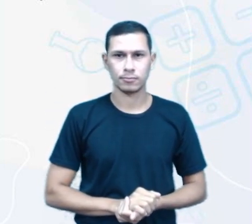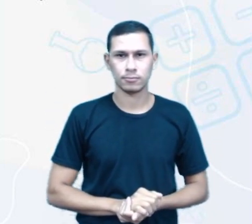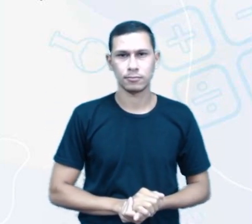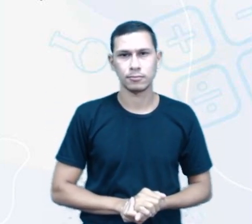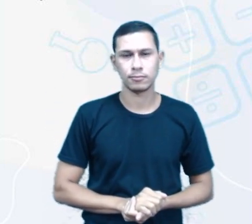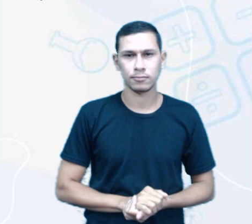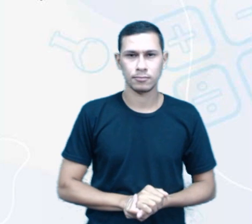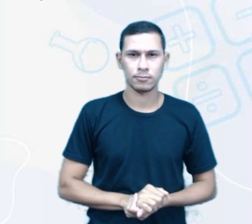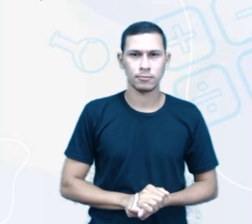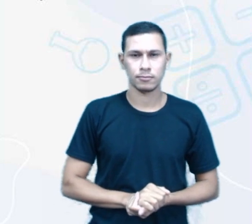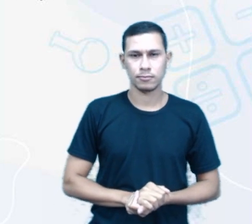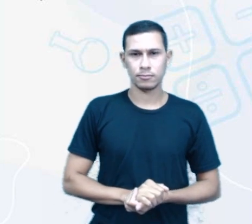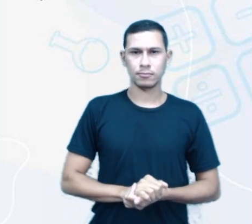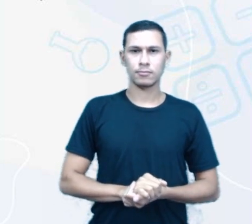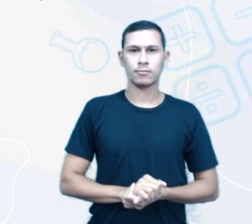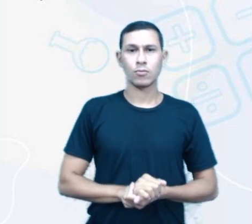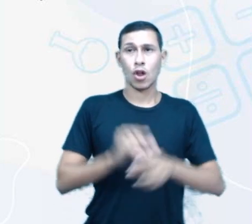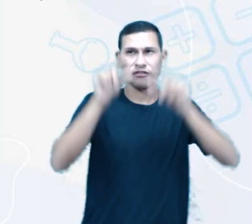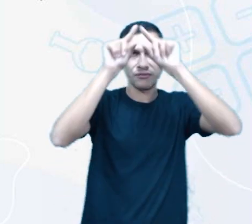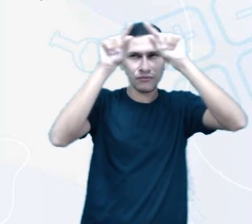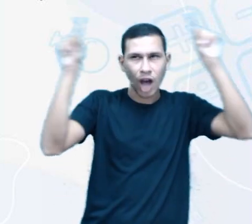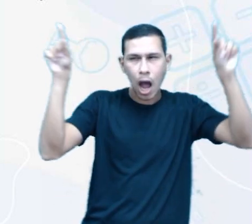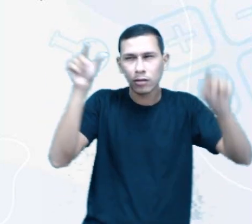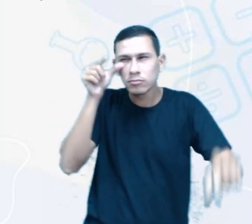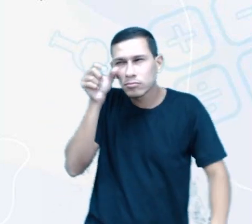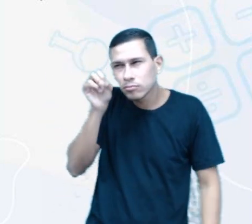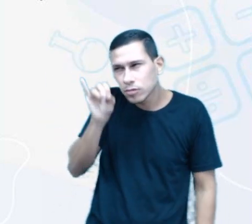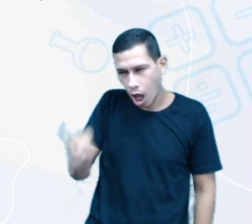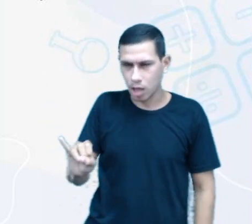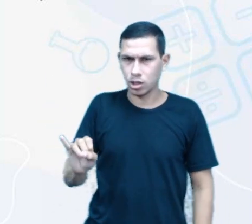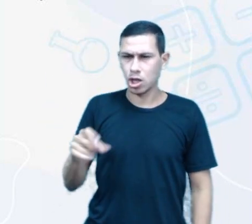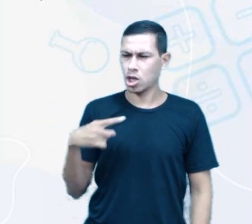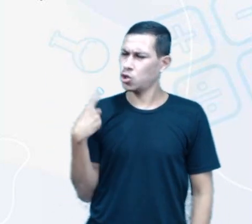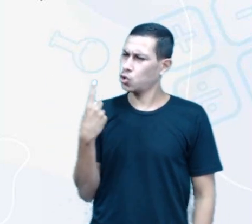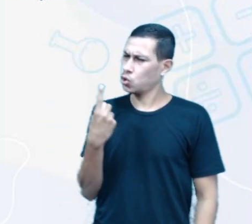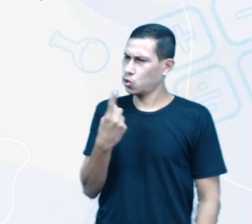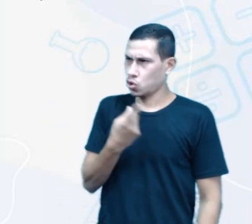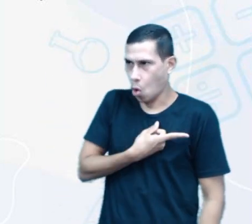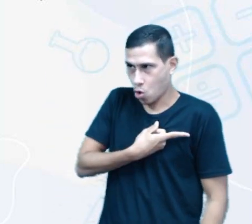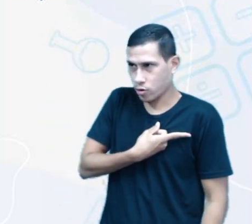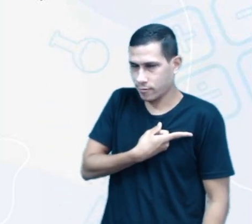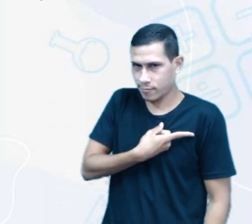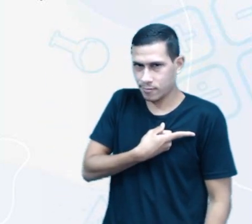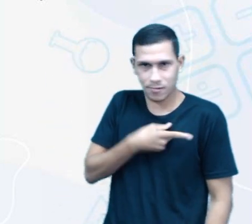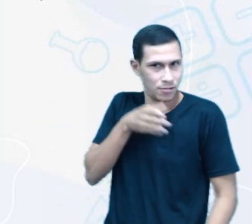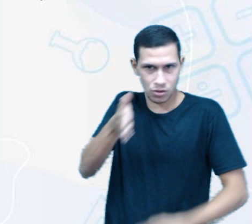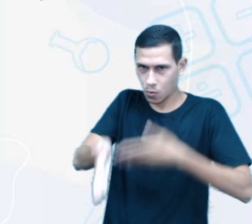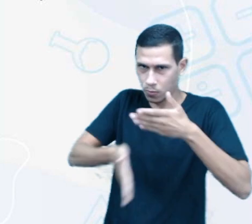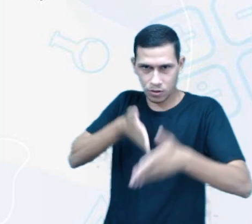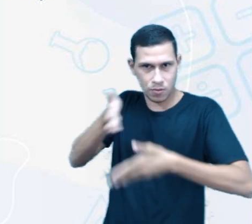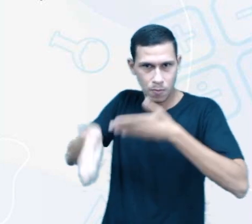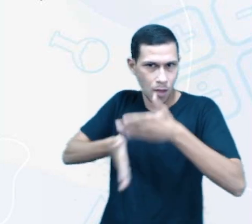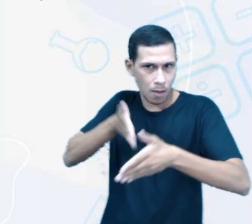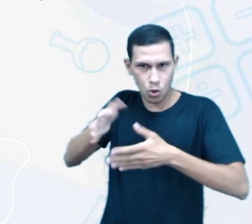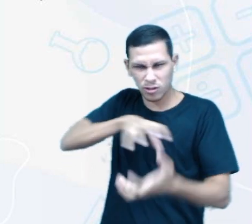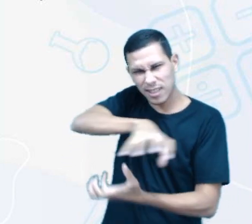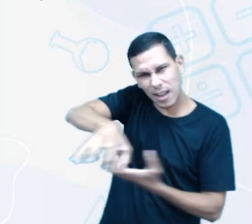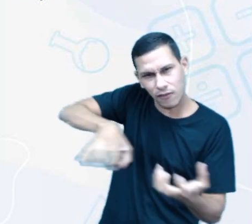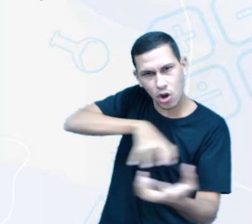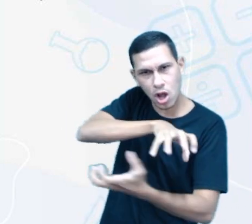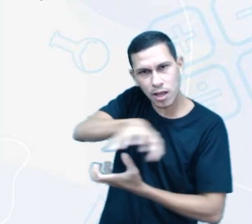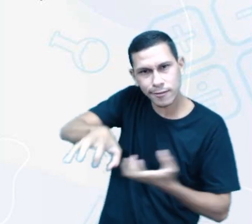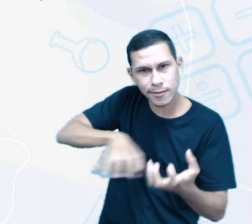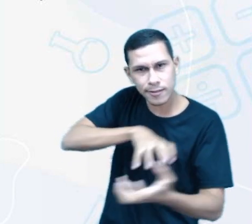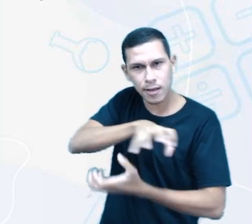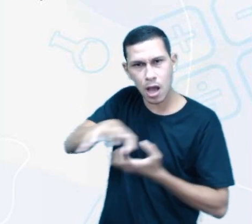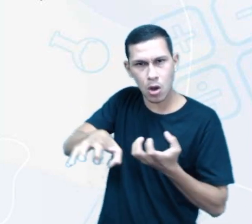esse filme. Então vejam só, olha que frase interessante. Se nós não estivermos presentes na Revolução, eles